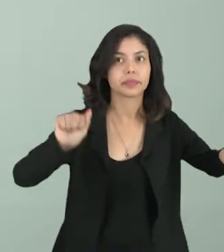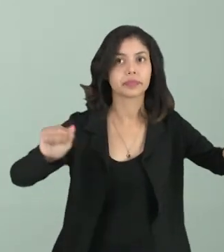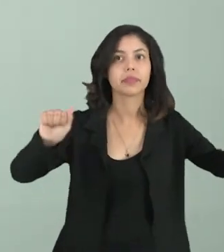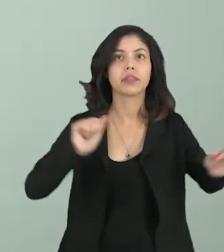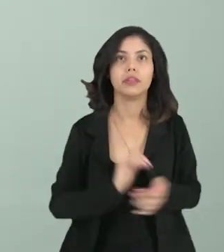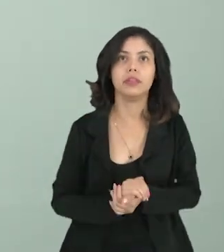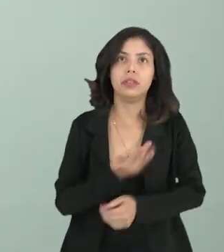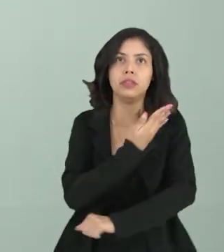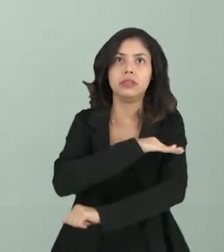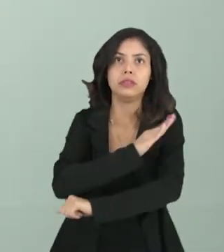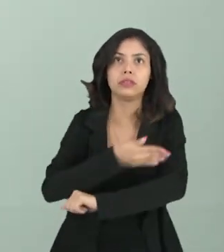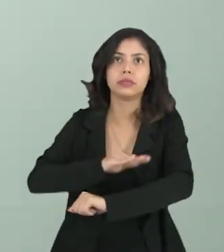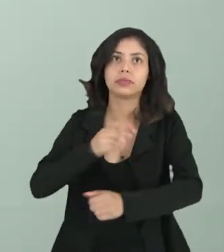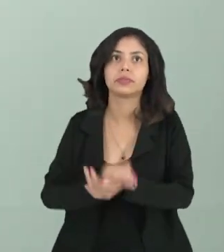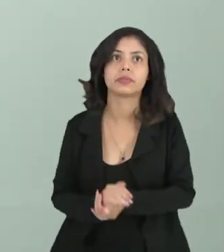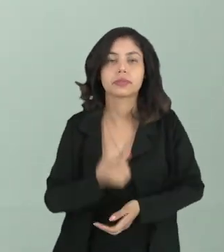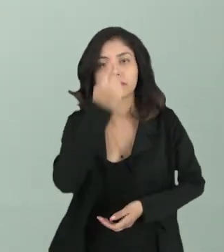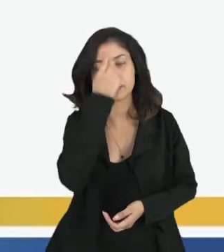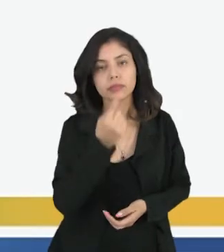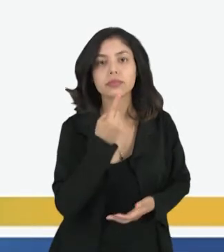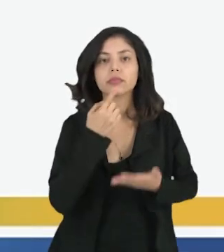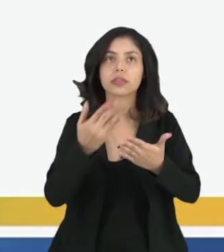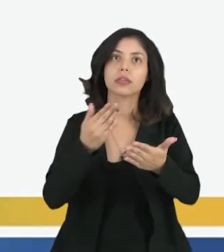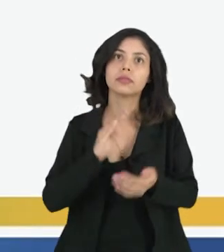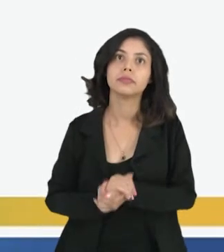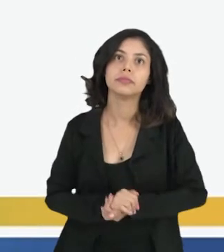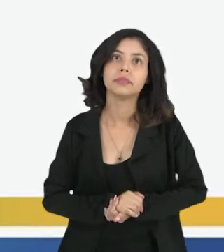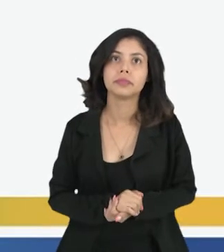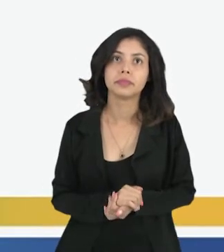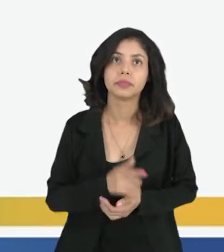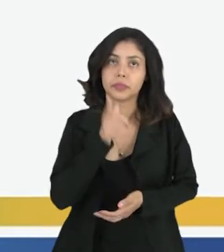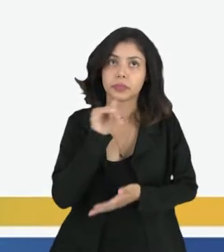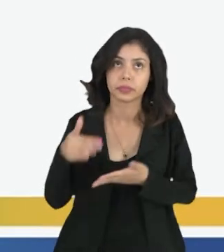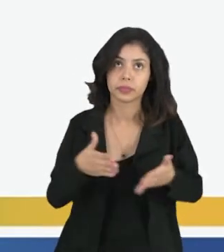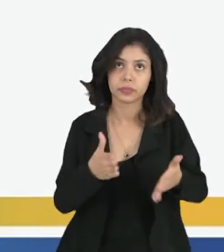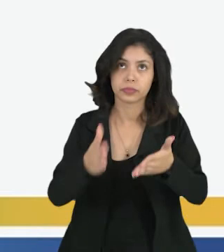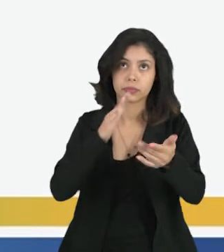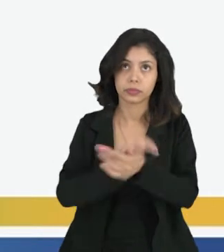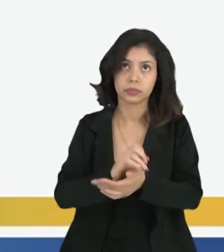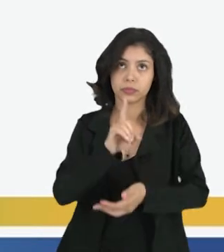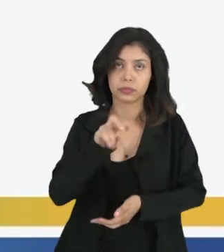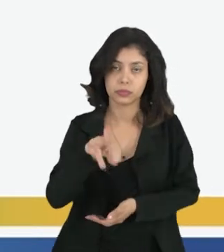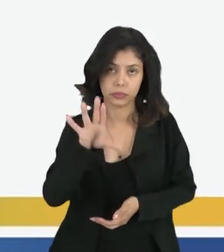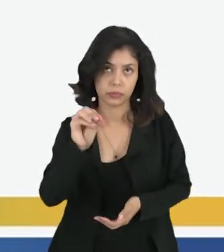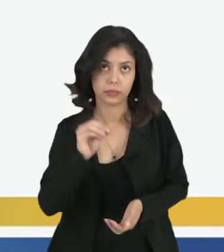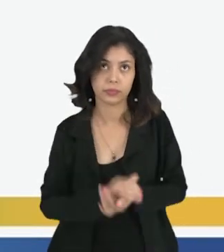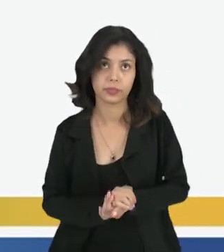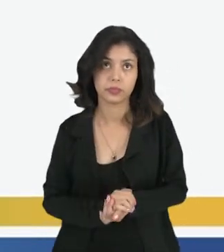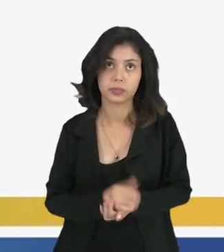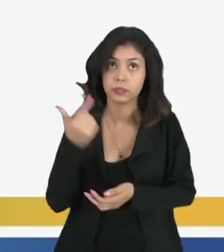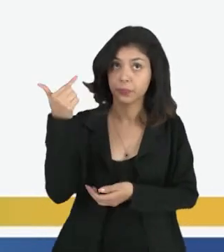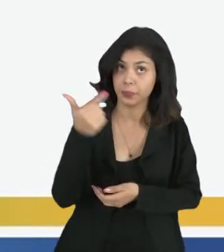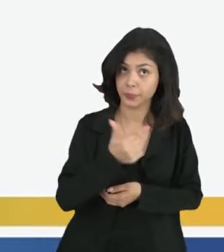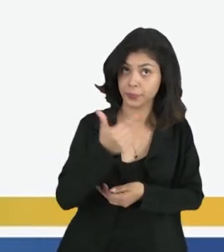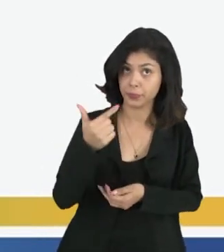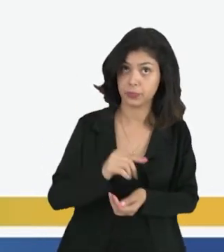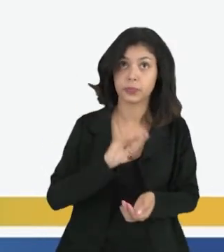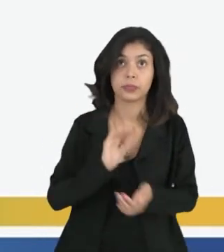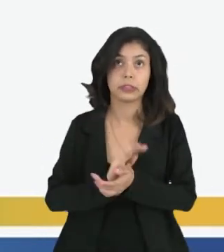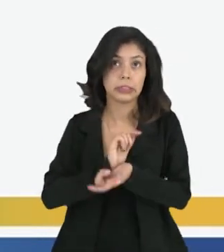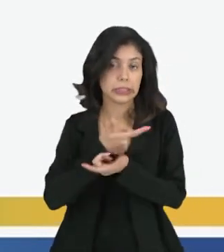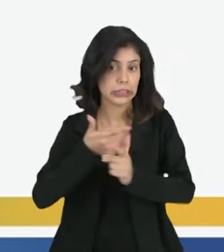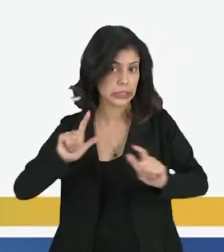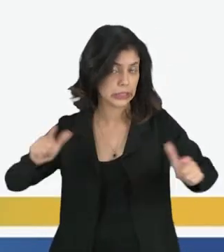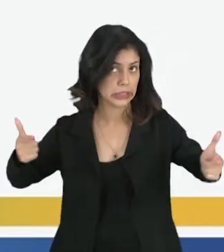Montes Urais. Na hidrografia se destaca o rio Danúbio e o Volga. O rio Danúbio é o segundo mais extenso